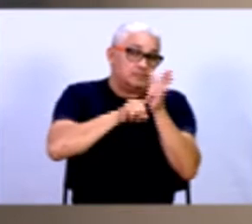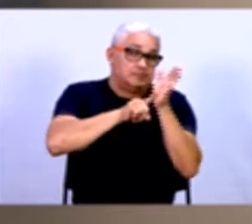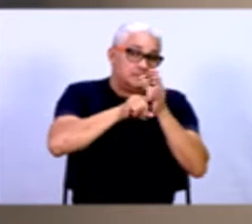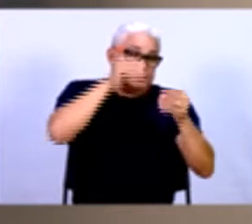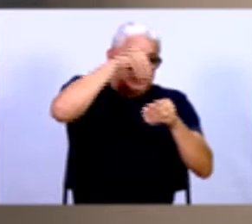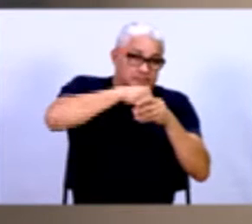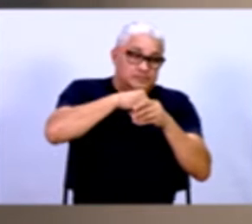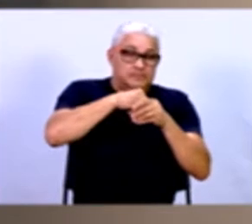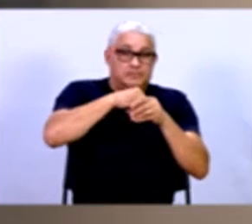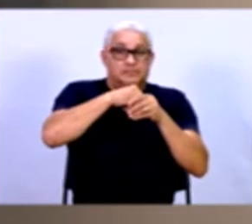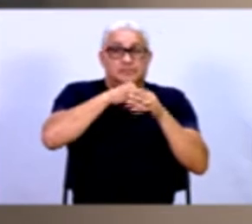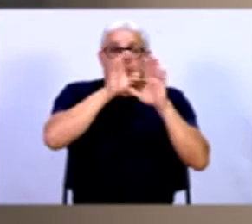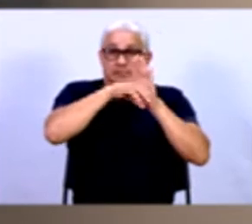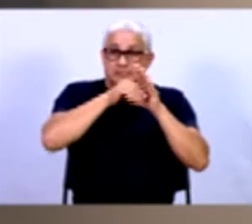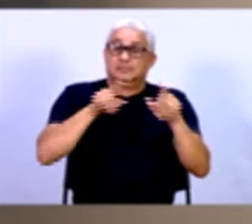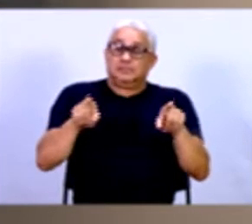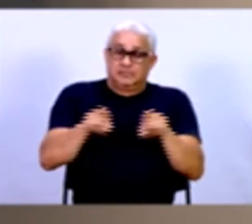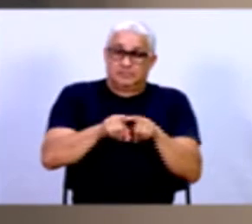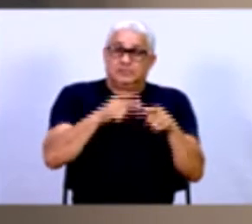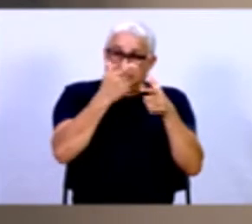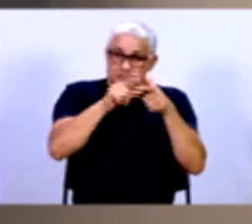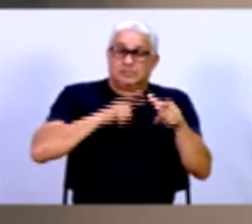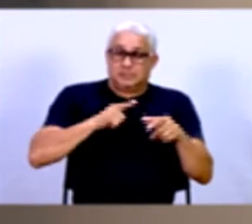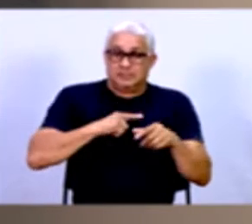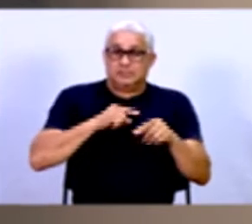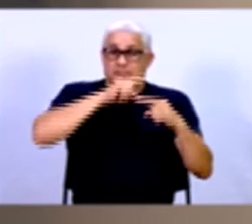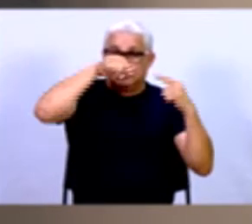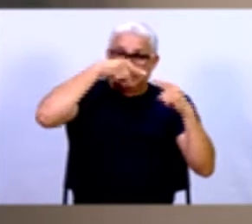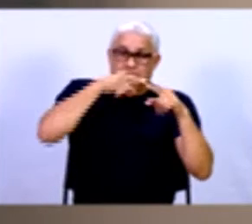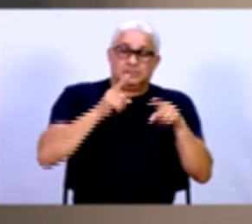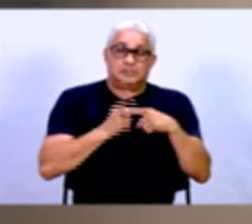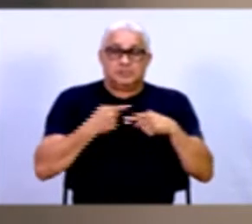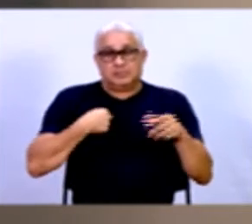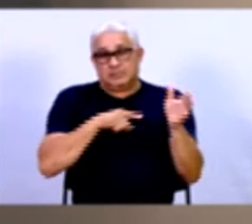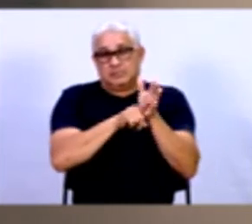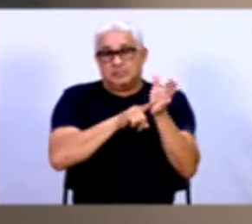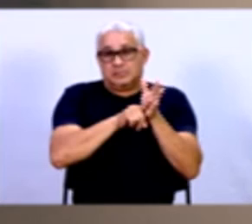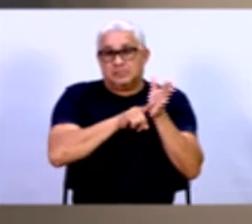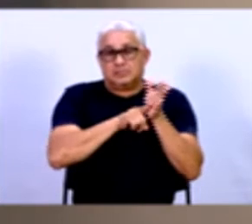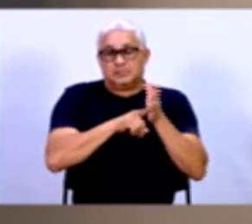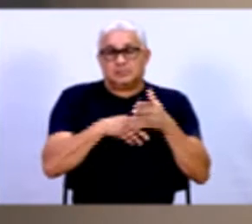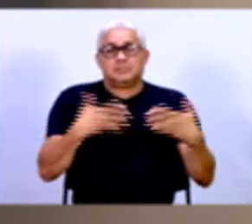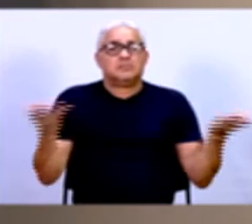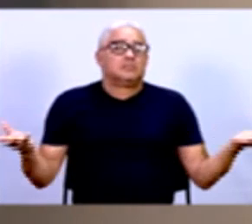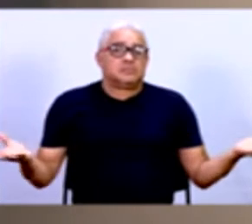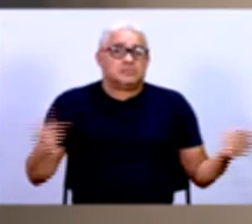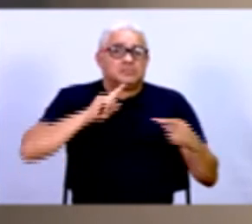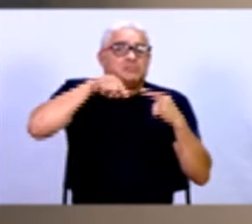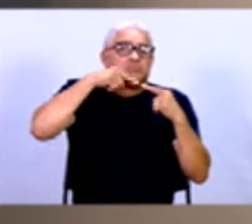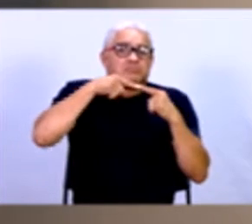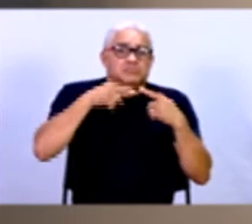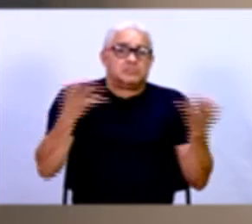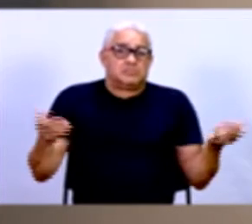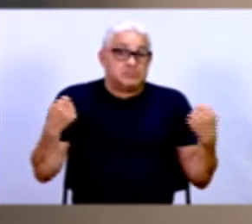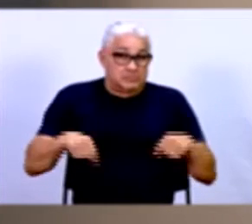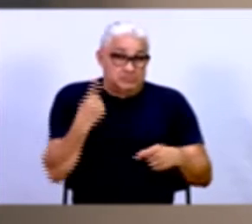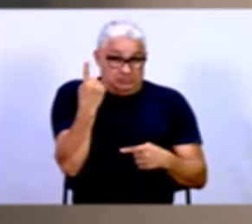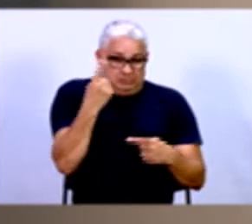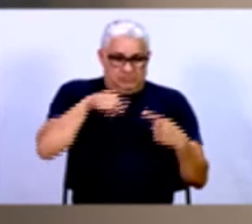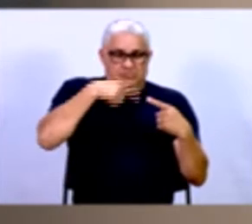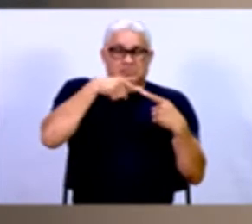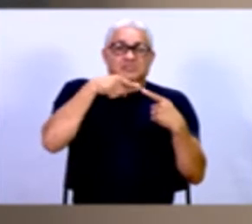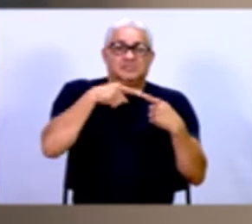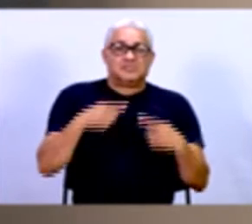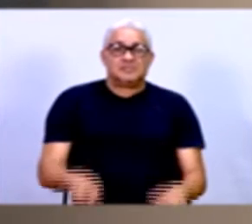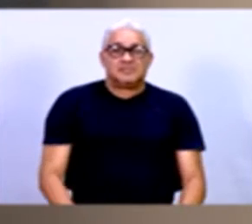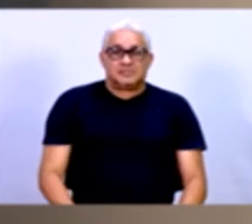da definição do problema também tem objetivo. Porque eu vou fazer essa pesquisa para qual finalidade? Eu preciso de um objetivo, né? Sim.